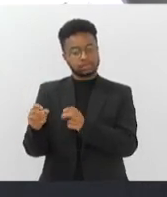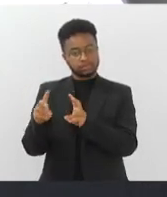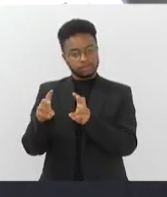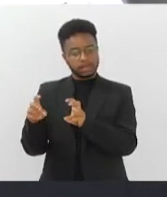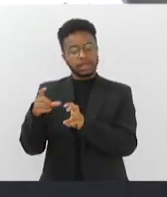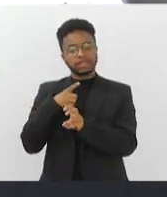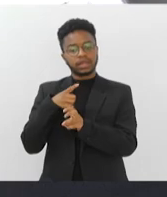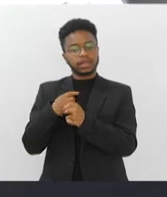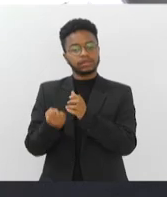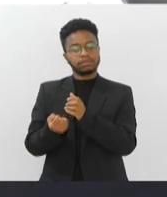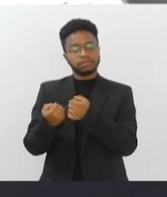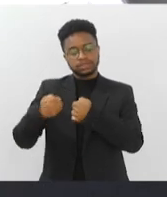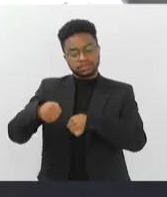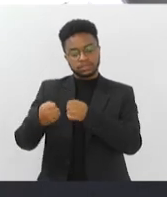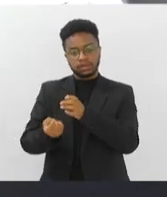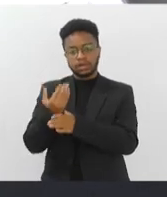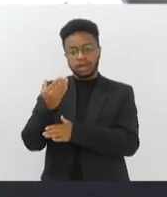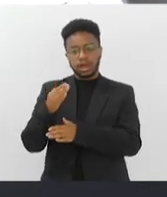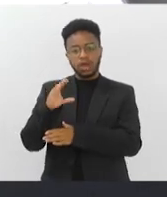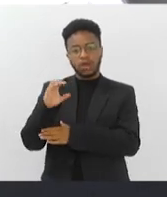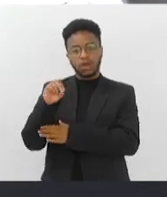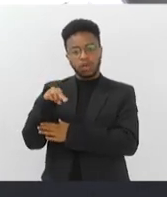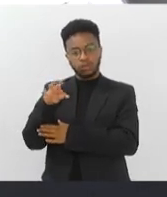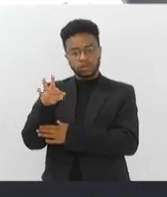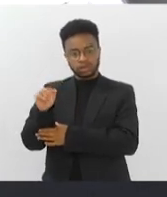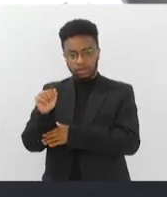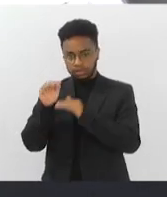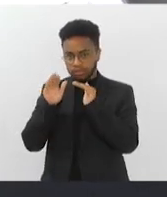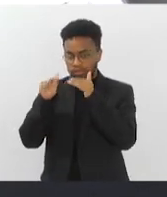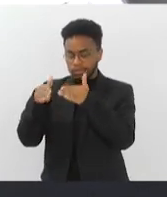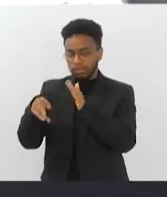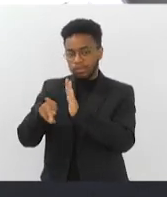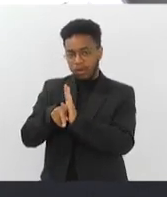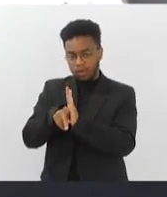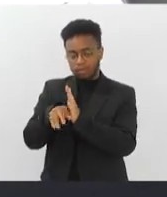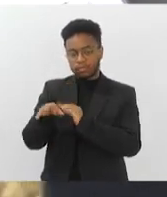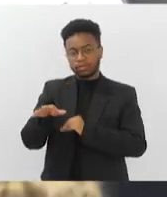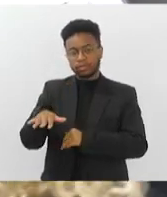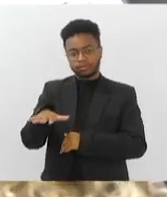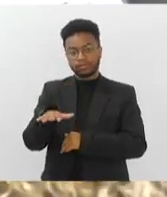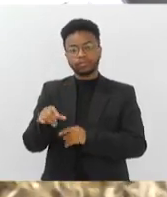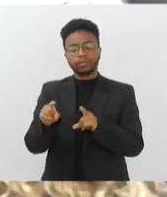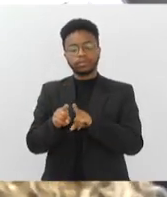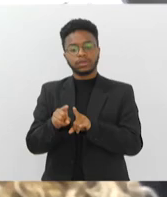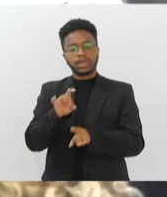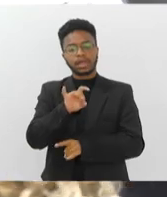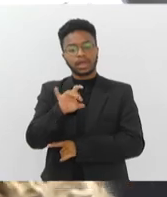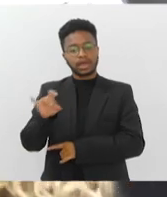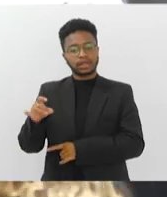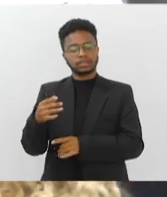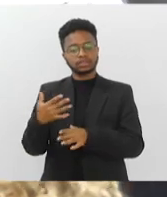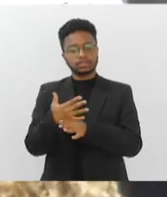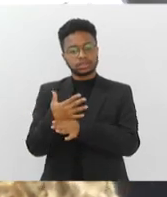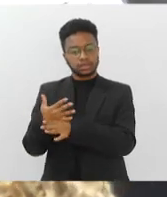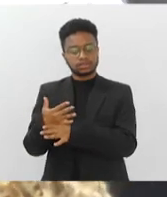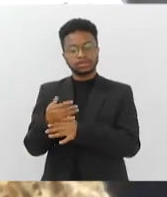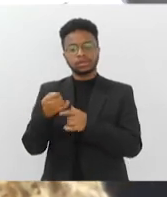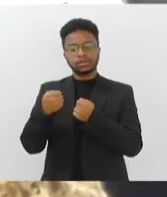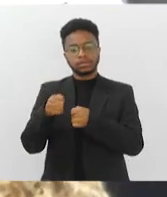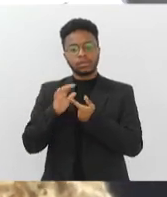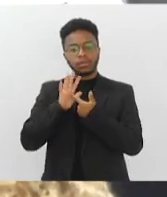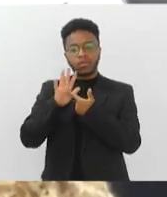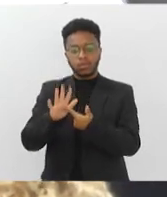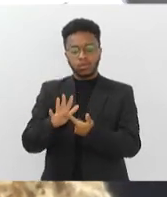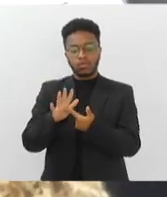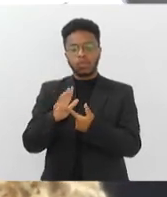conta específica para isso, está em outro artigo, caberá aos municípios beneficiários prestar contas dos